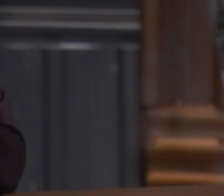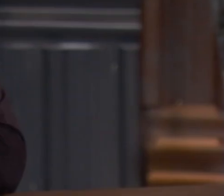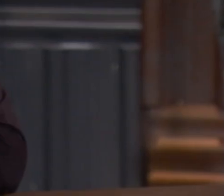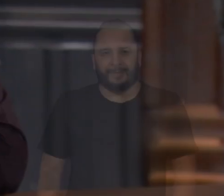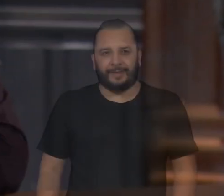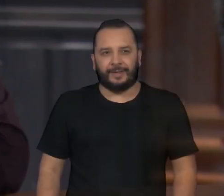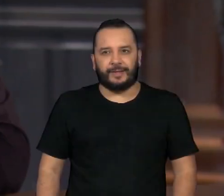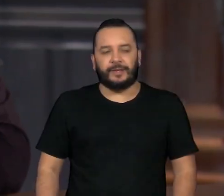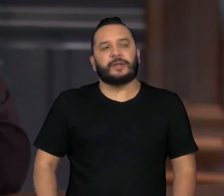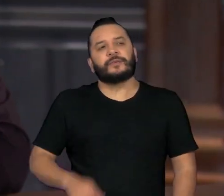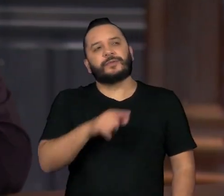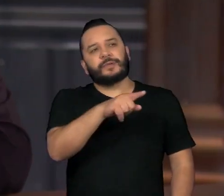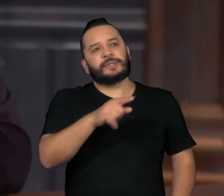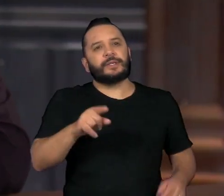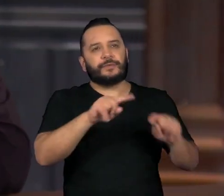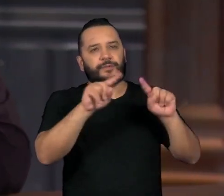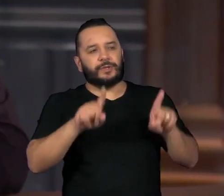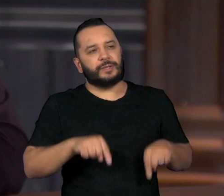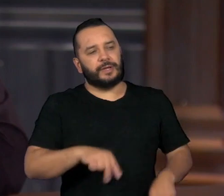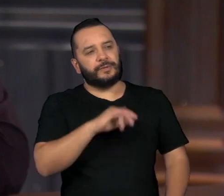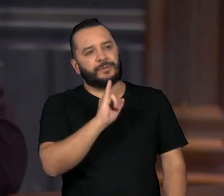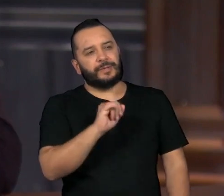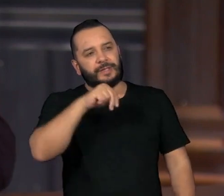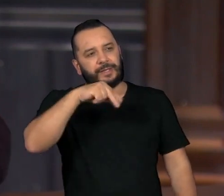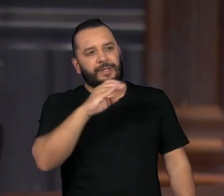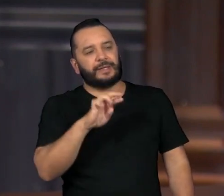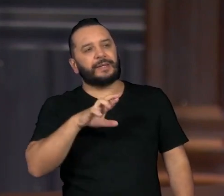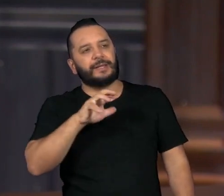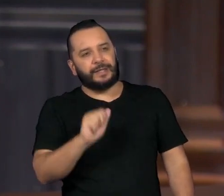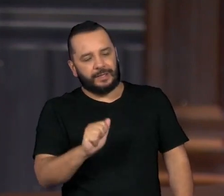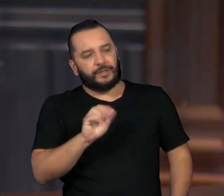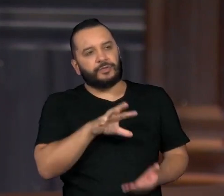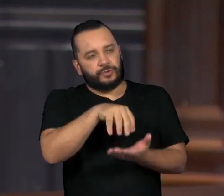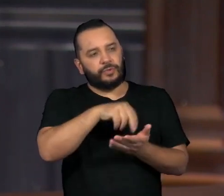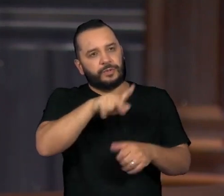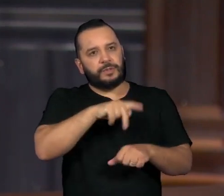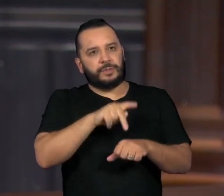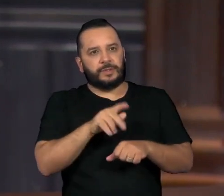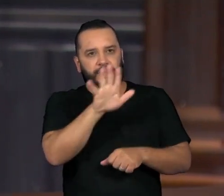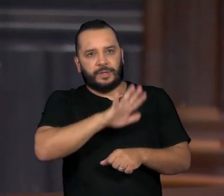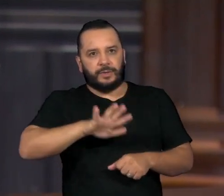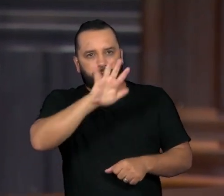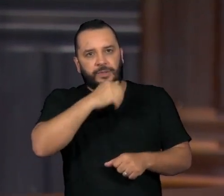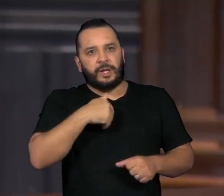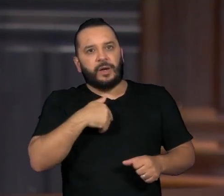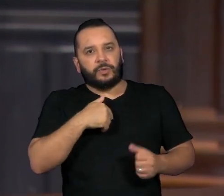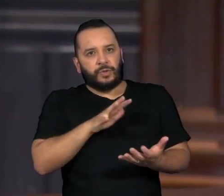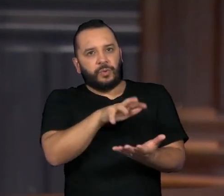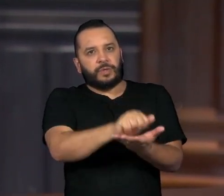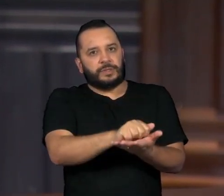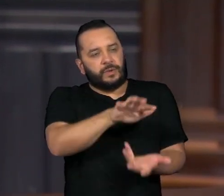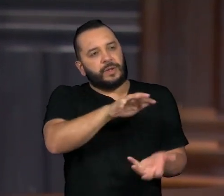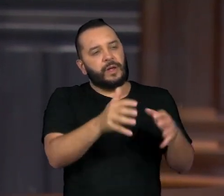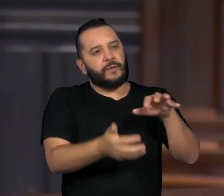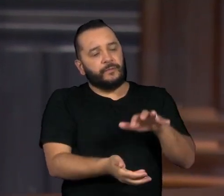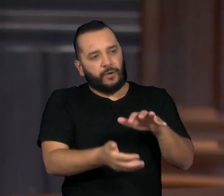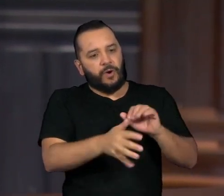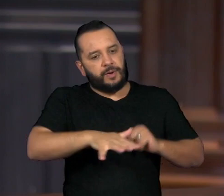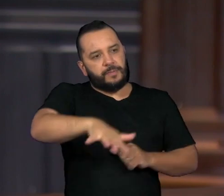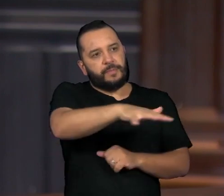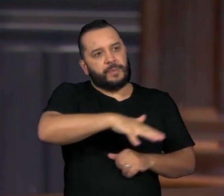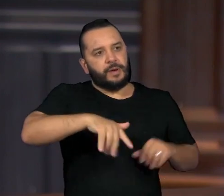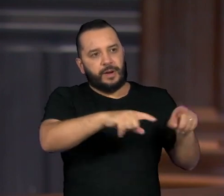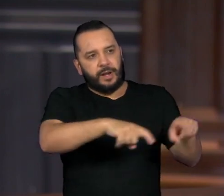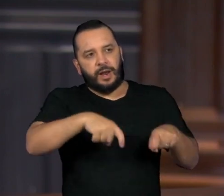Você é servidor do INCRA, Instituto Nacional de Colonização e Reforma Agrária, e eu me impressiono para essa conversa